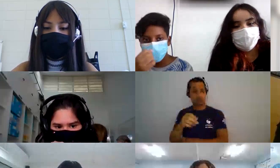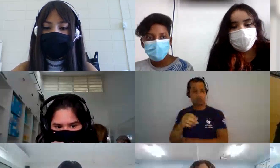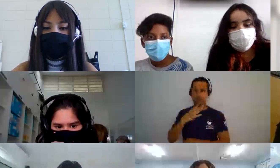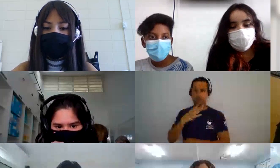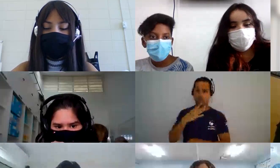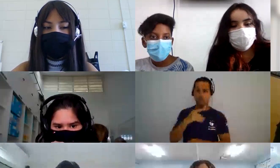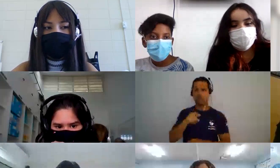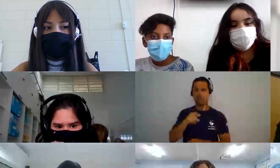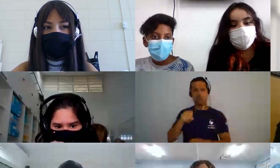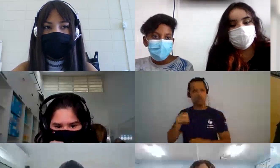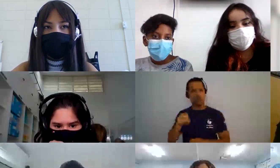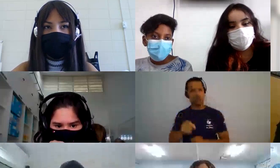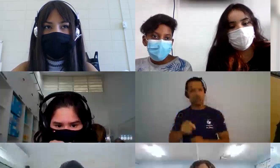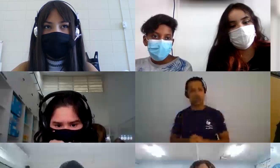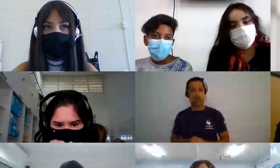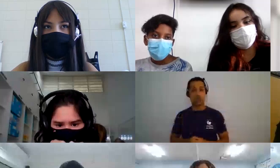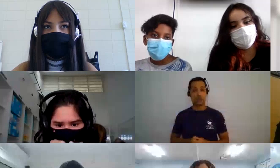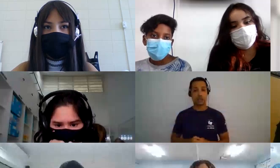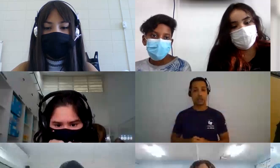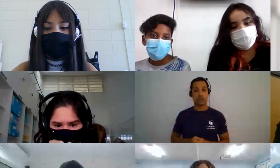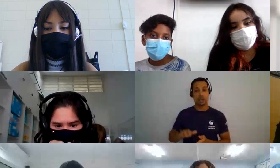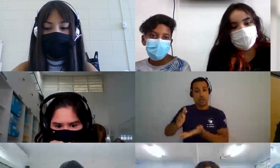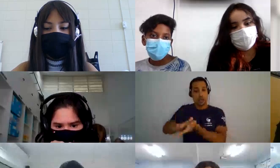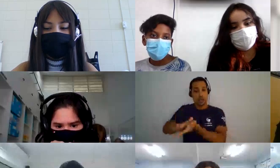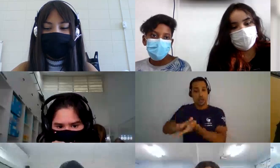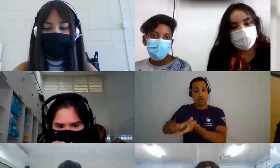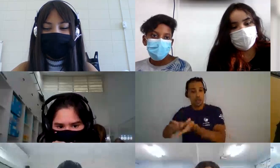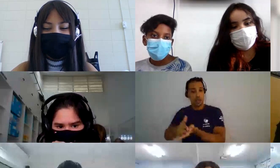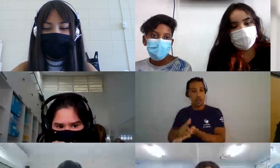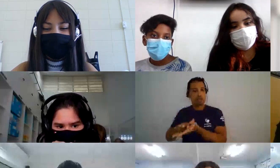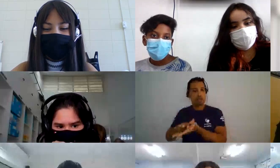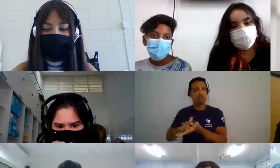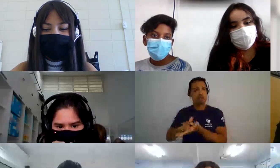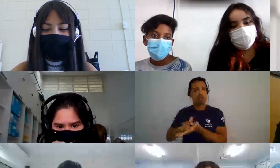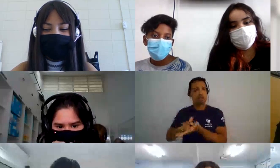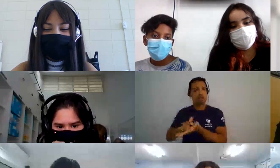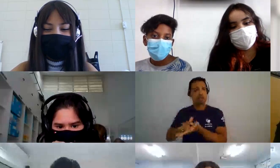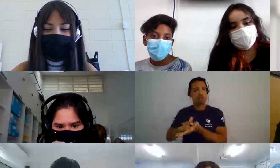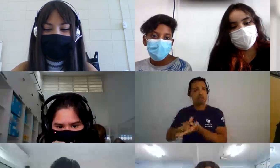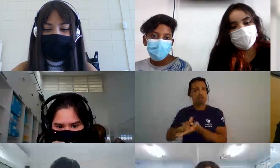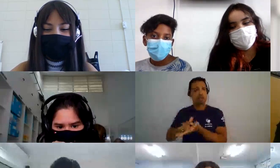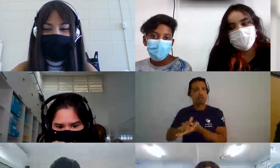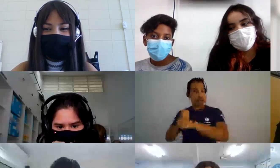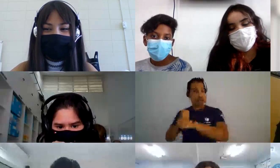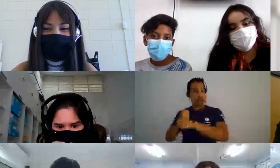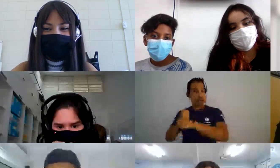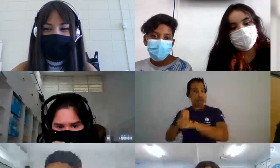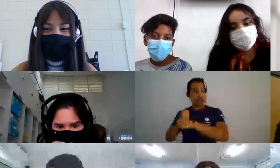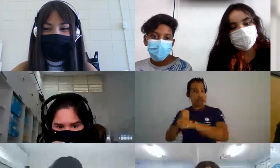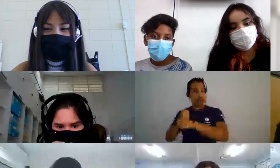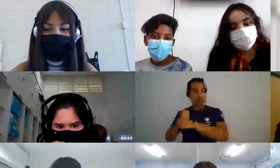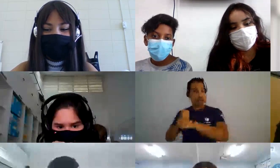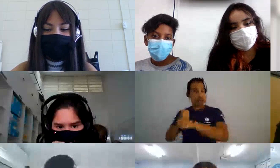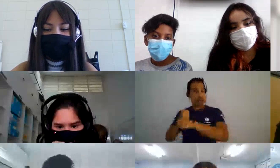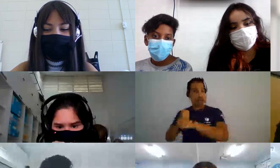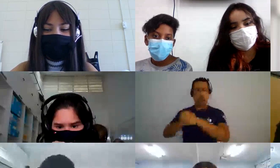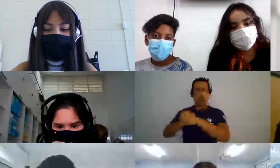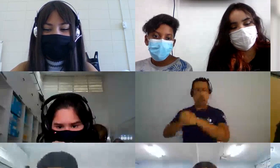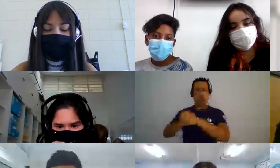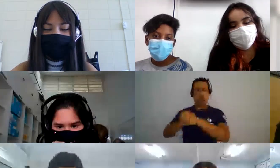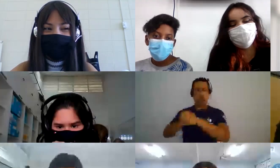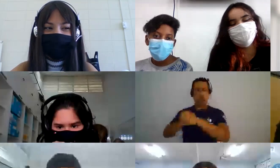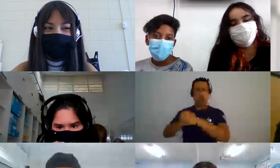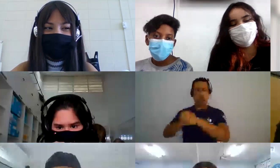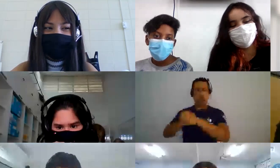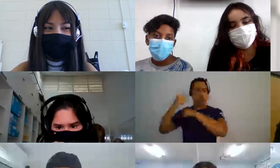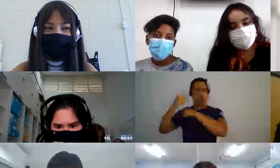a Rayane. A Rayane já foi pagodeira o ano passado. No ano retrasado, ela foi funkeira. E agora